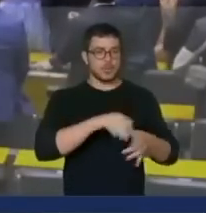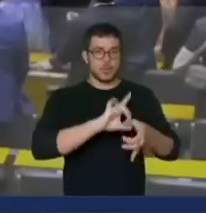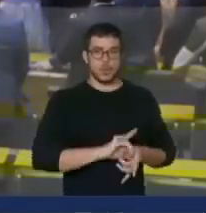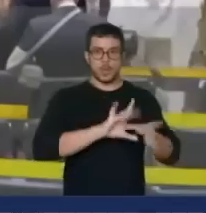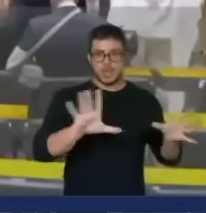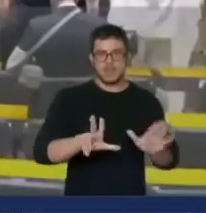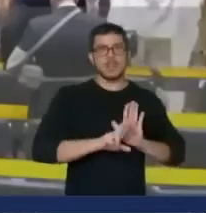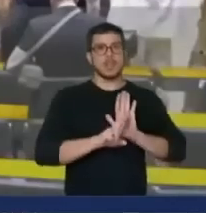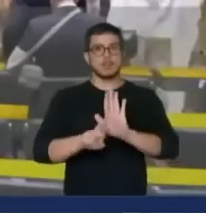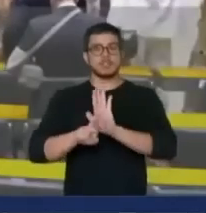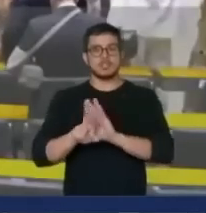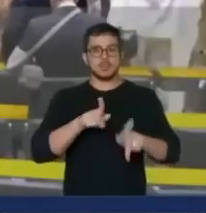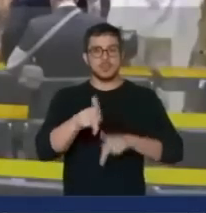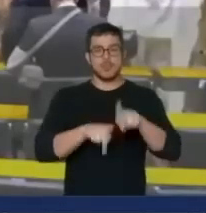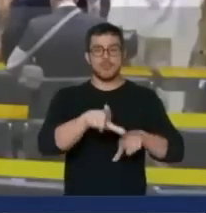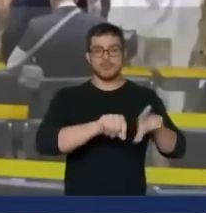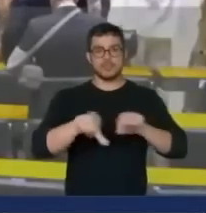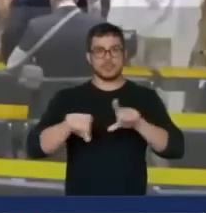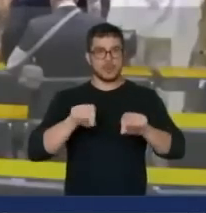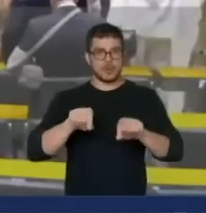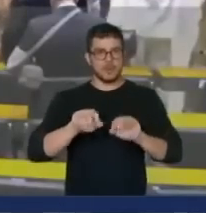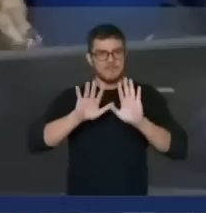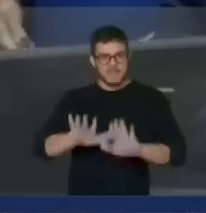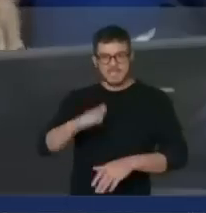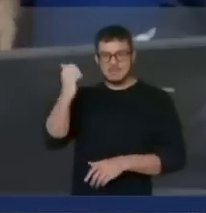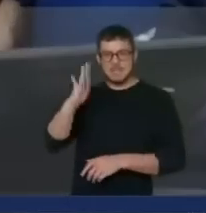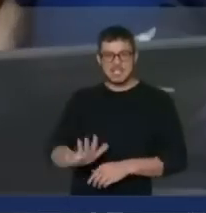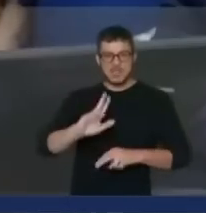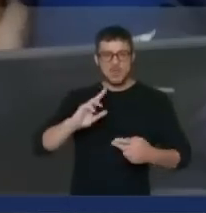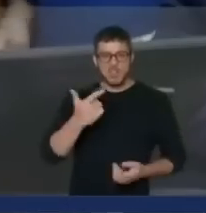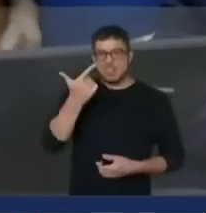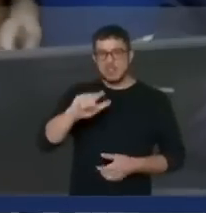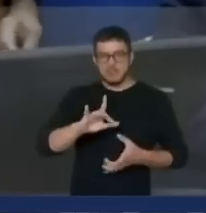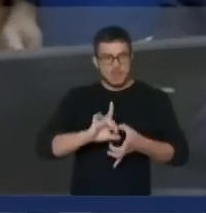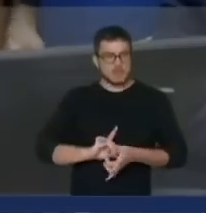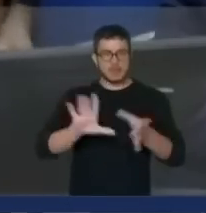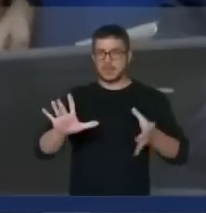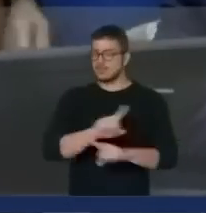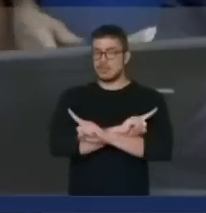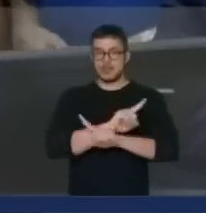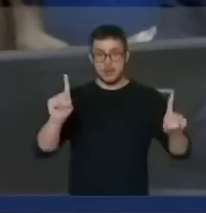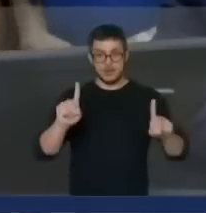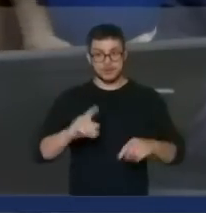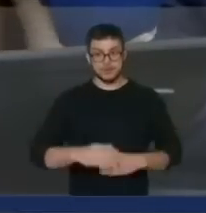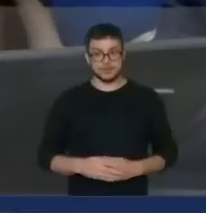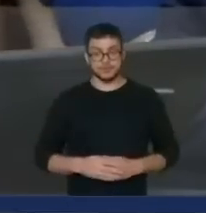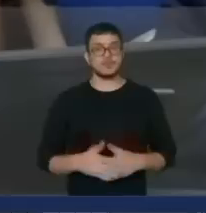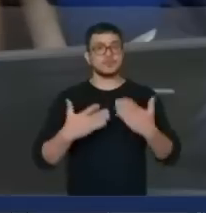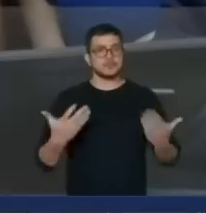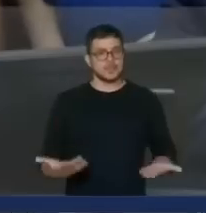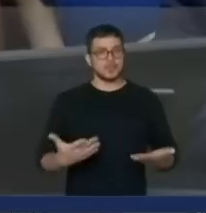popular. Jamais haverá um Brasil sem liberdade. E para preservar esses